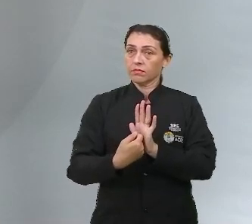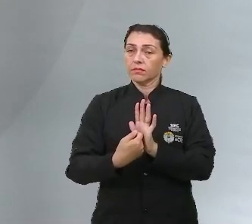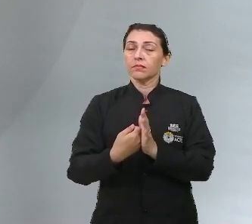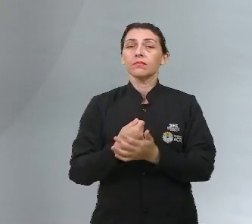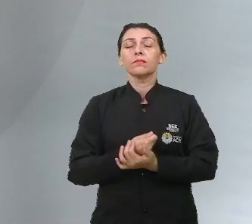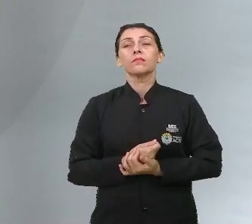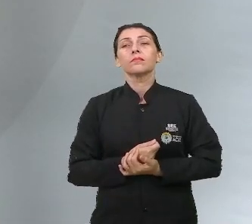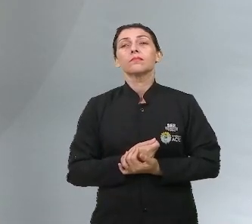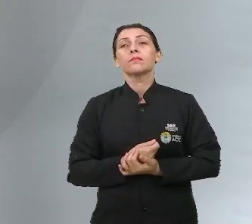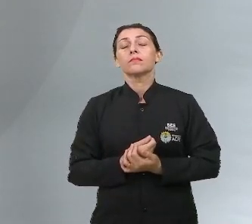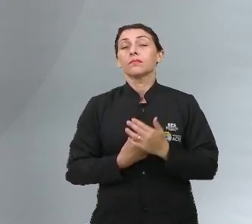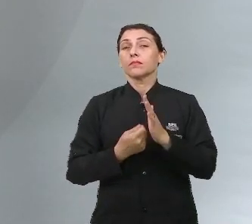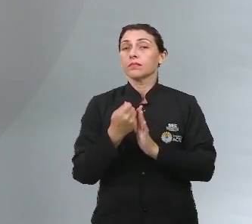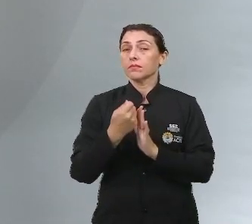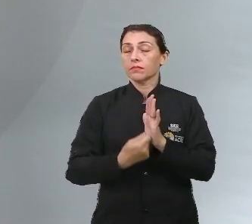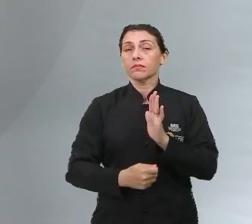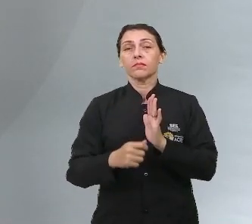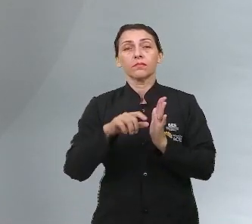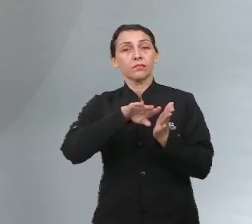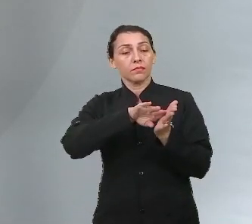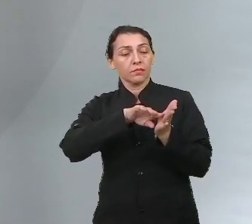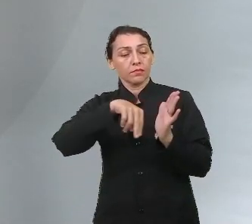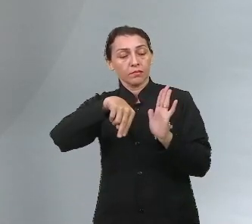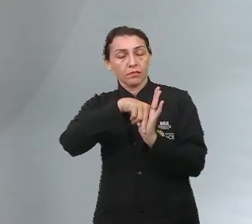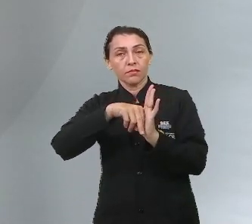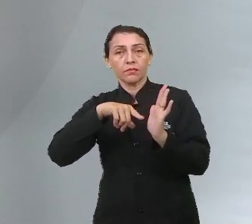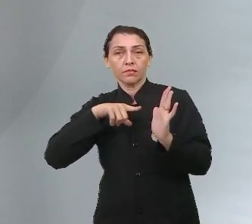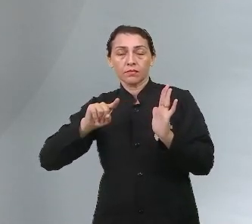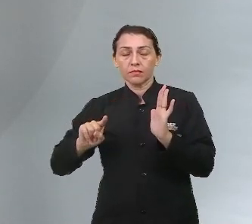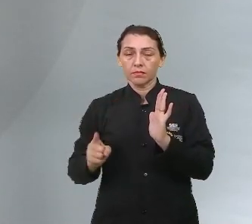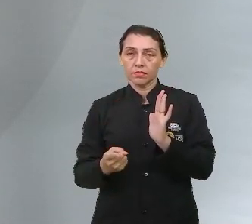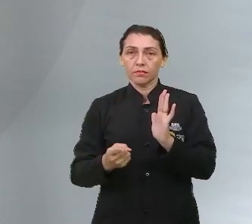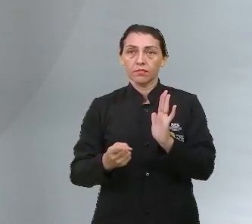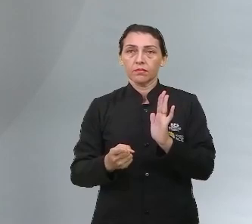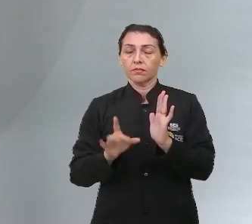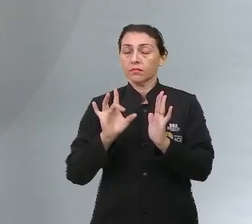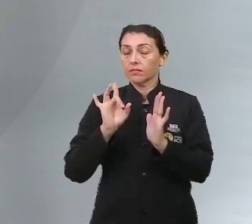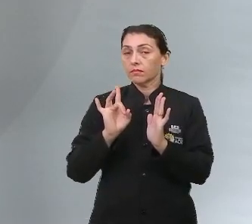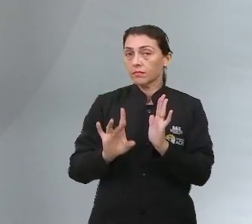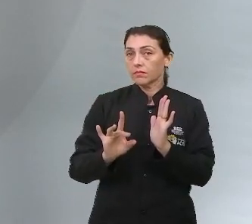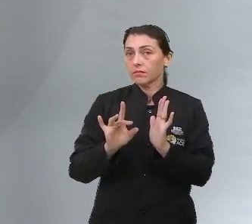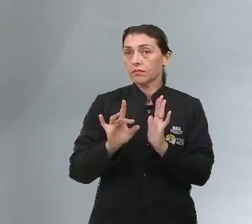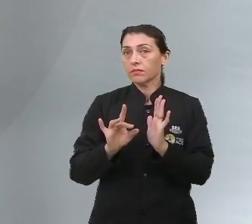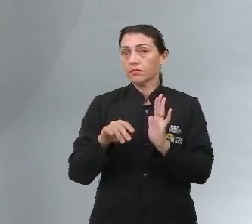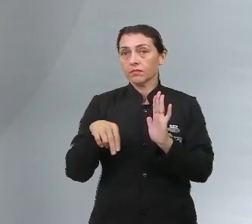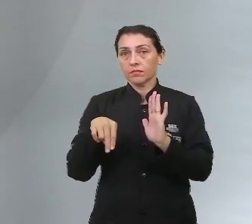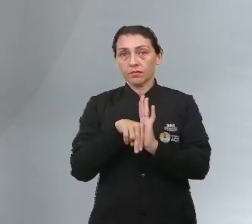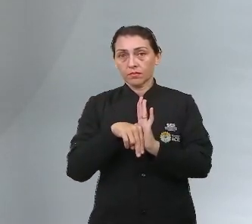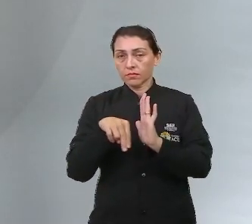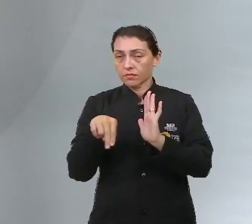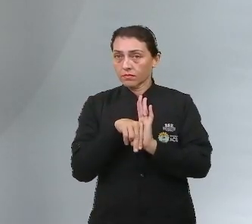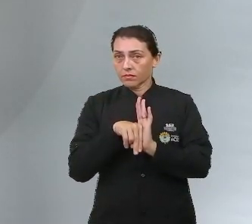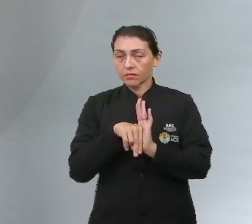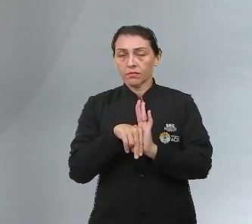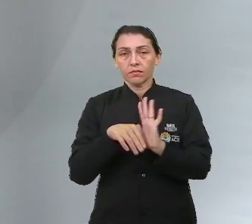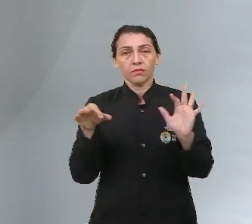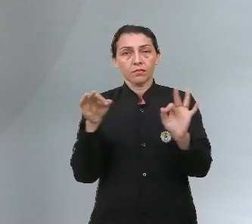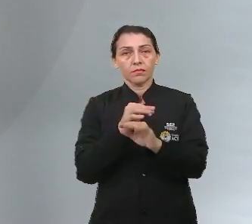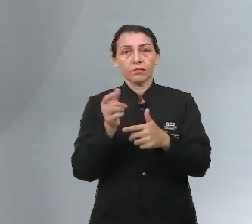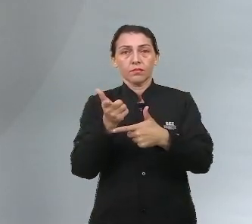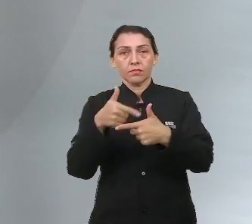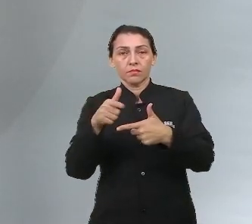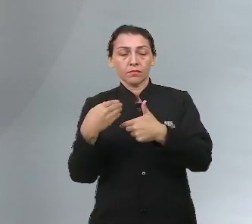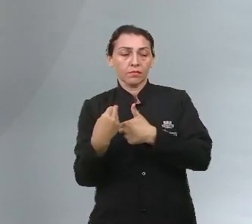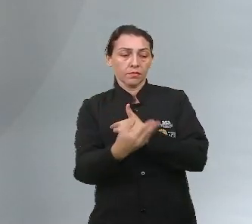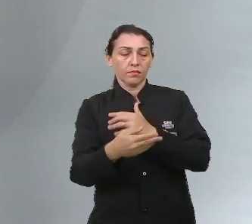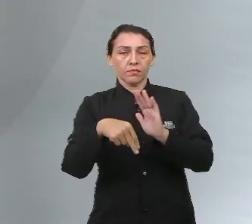Inclusive, as redações que tiram nota 1000, elas não ficam só por nota por nota. Pronto, o MEC foi lá e te deu